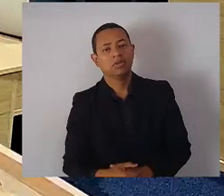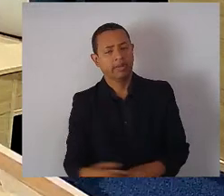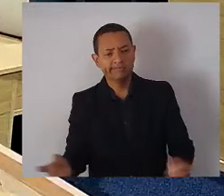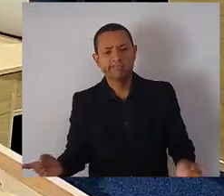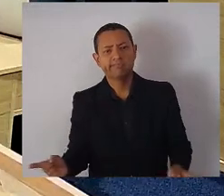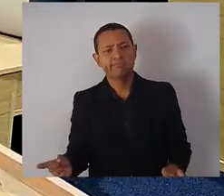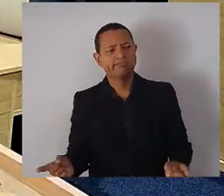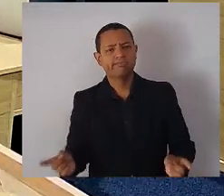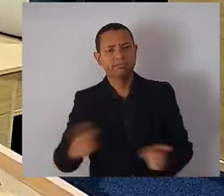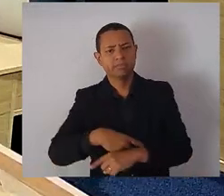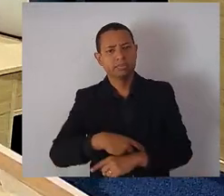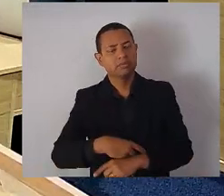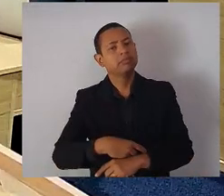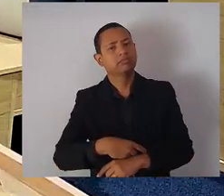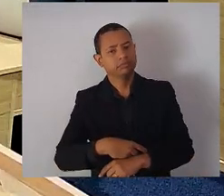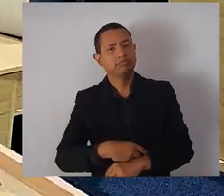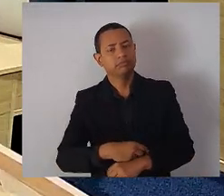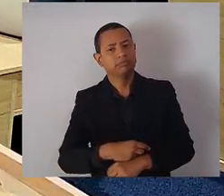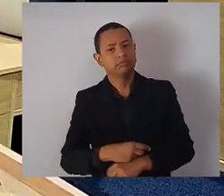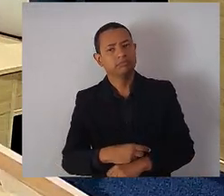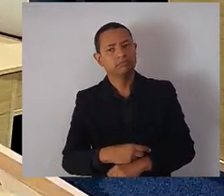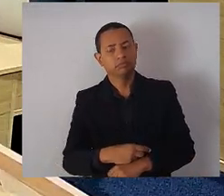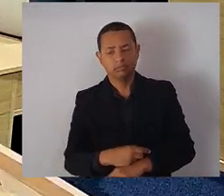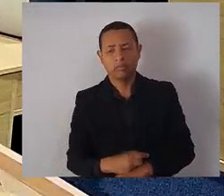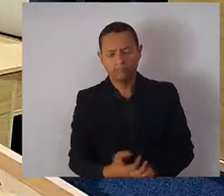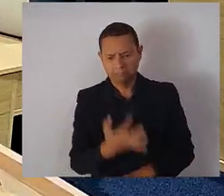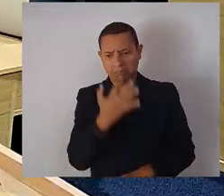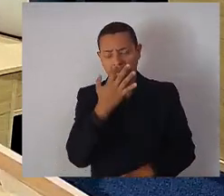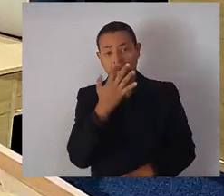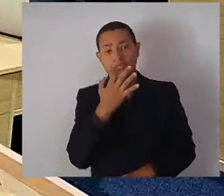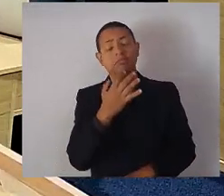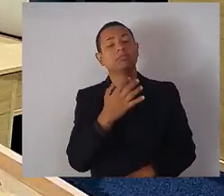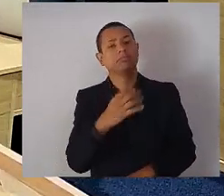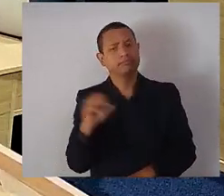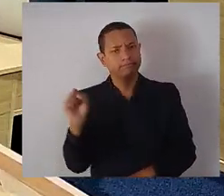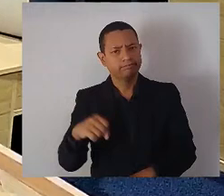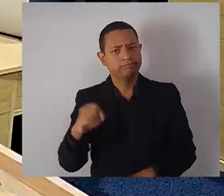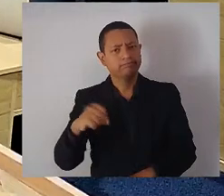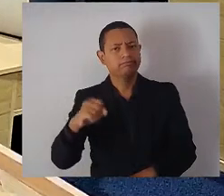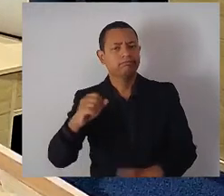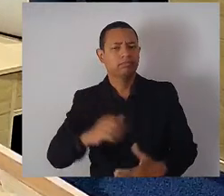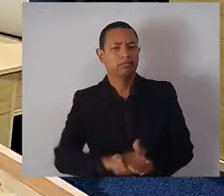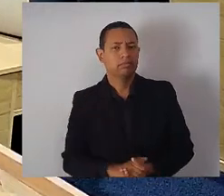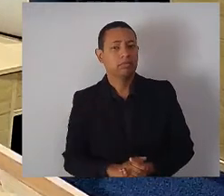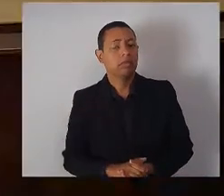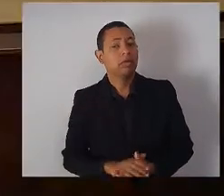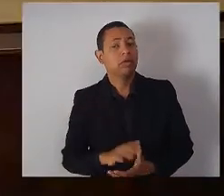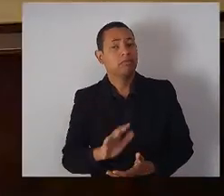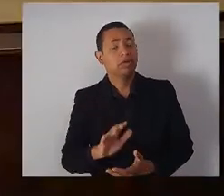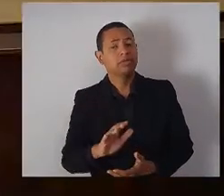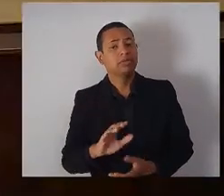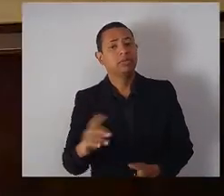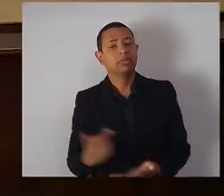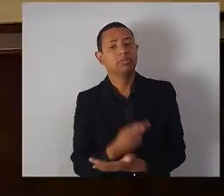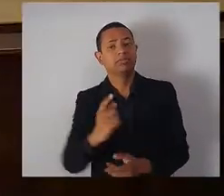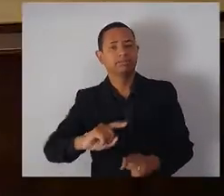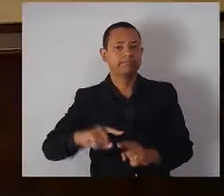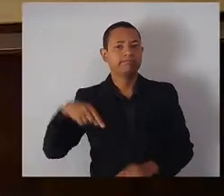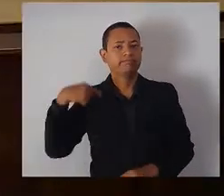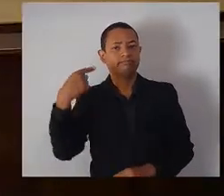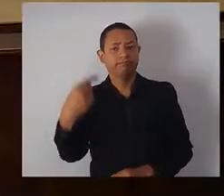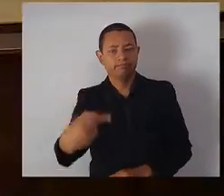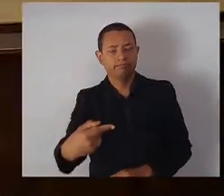É. Causa uma perplexidade? Causa. Mas é um fato posterior. A